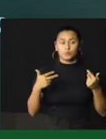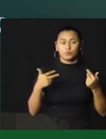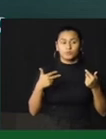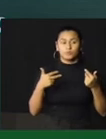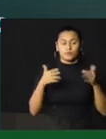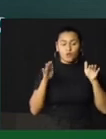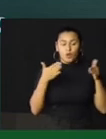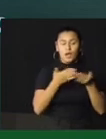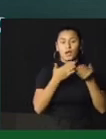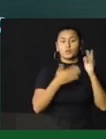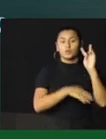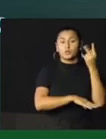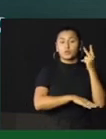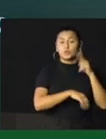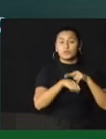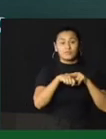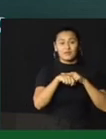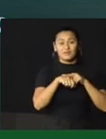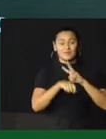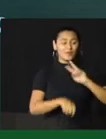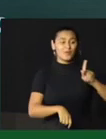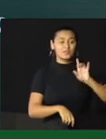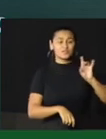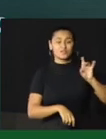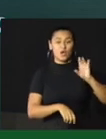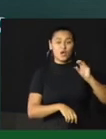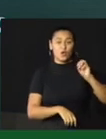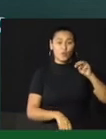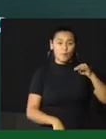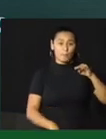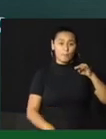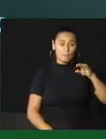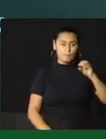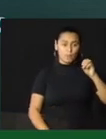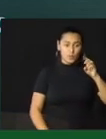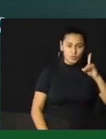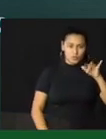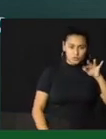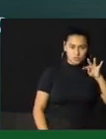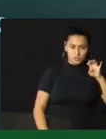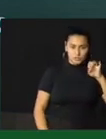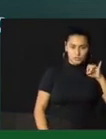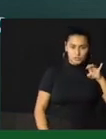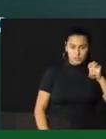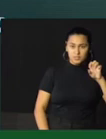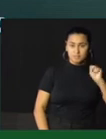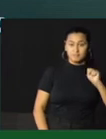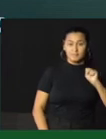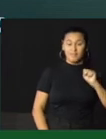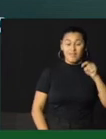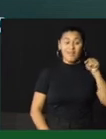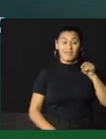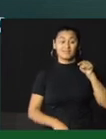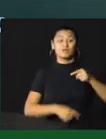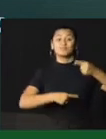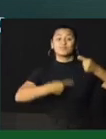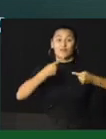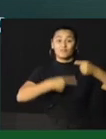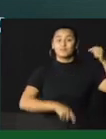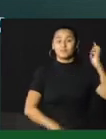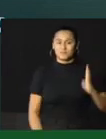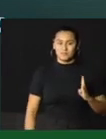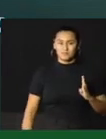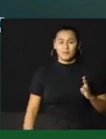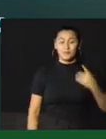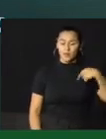hidrogênio verde não apenas o a commodity esse é o desafio do Brasil utilizar essa oportunidade para que a gente possa